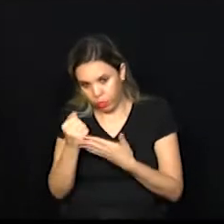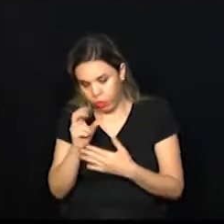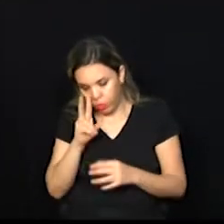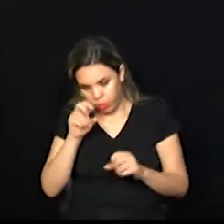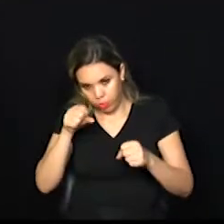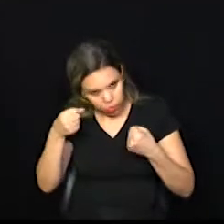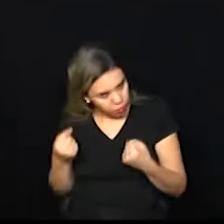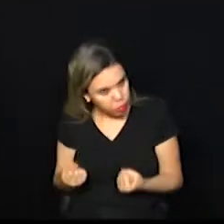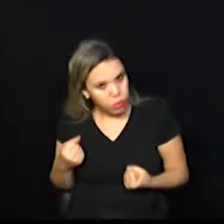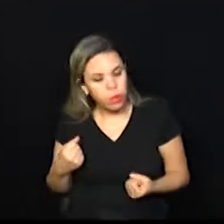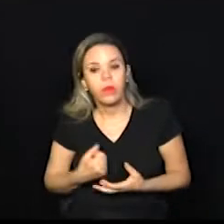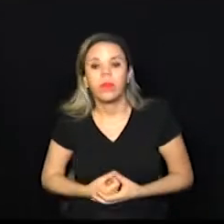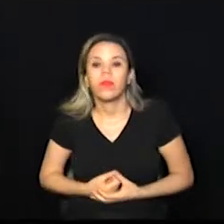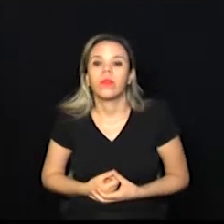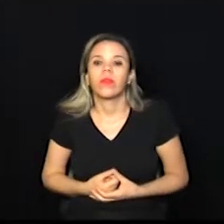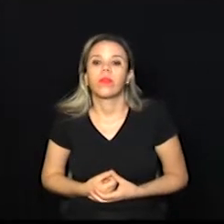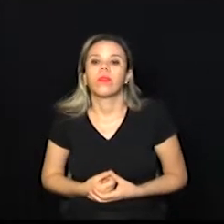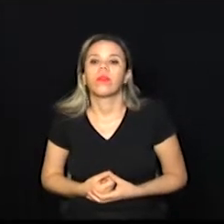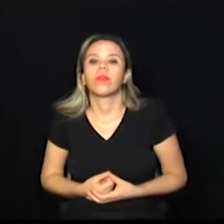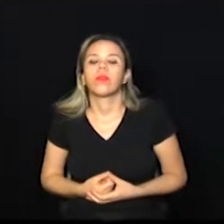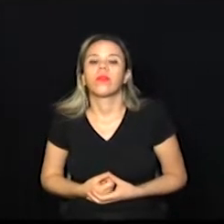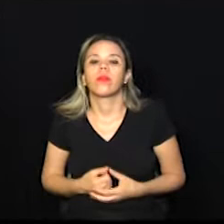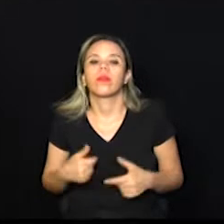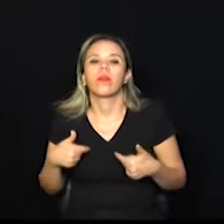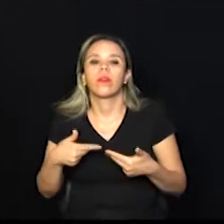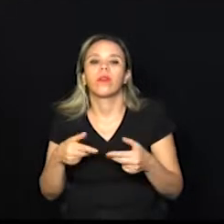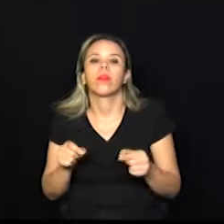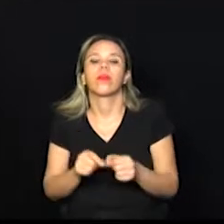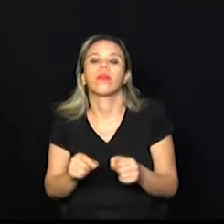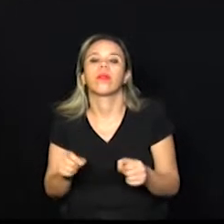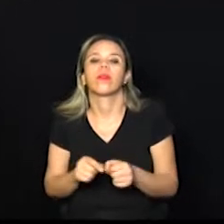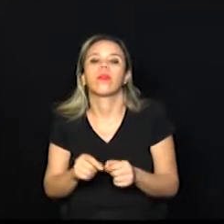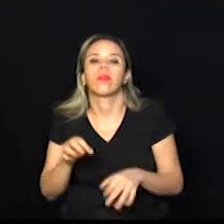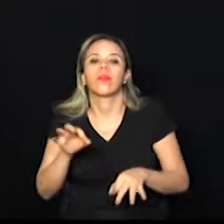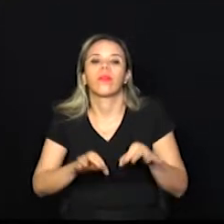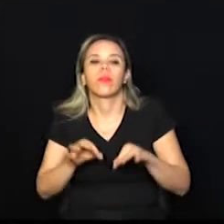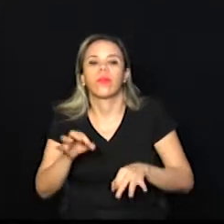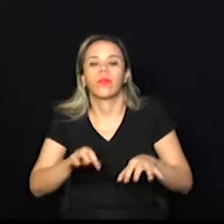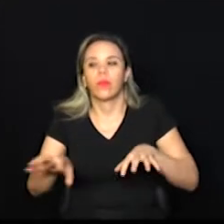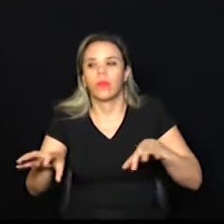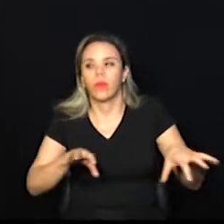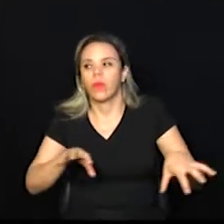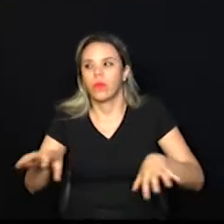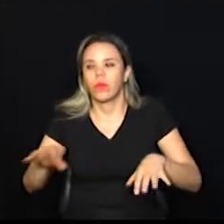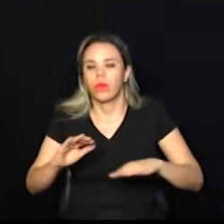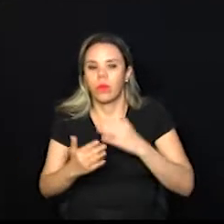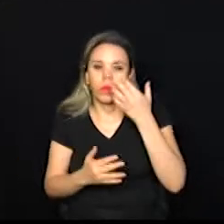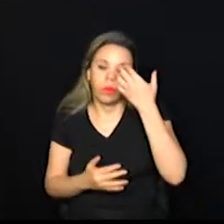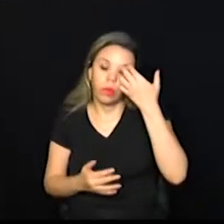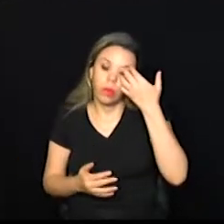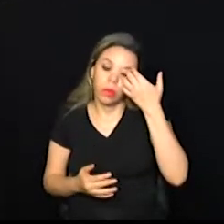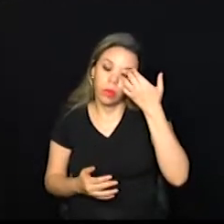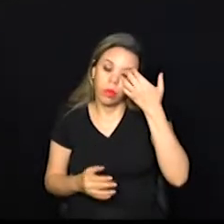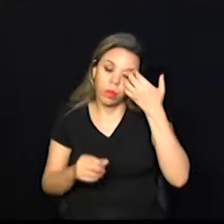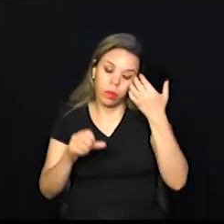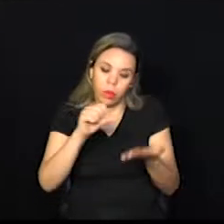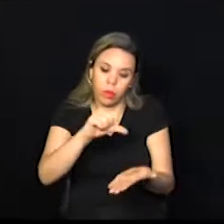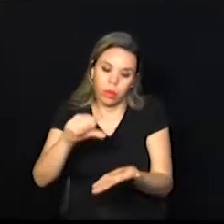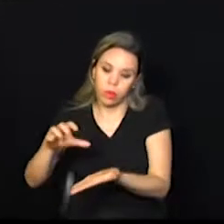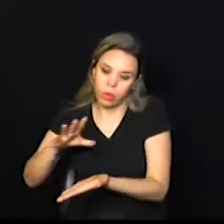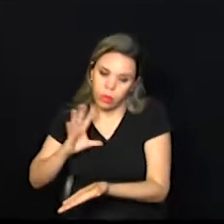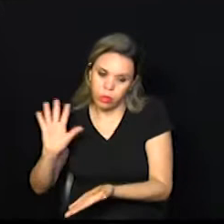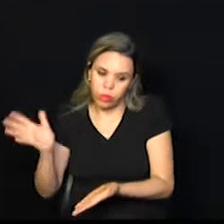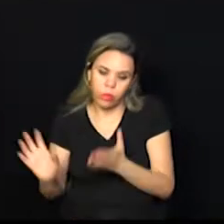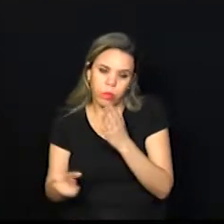fortalecendo. Né? Ações, oficinas descentralizadas nos bairros de várias regiões da cidade, isso já